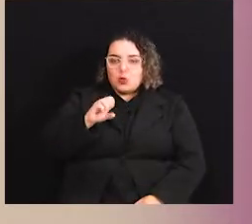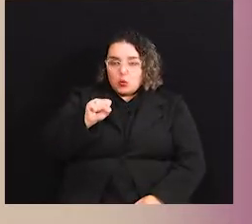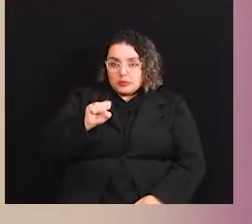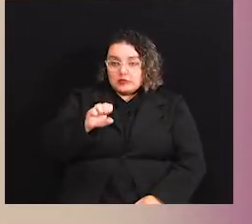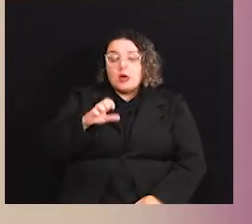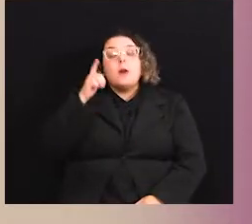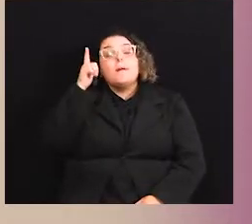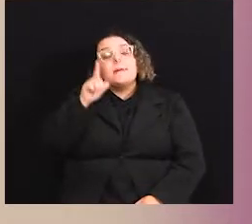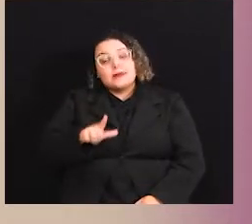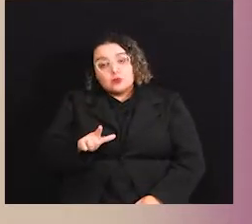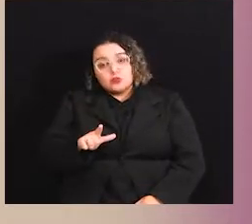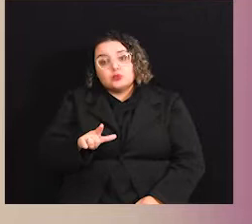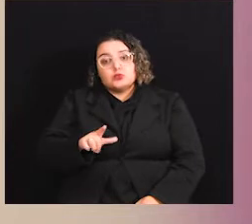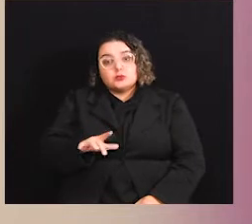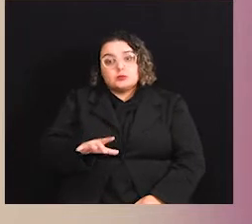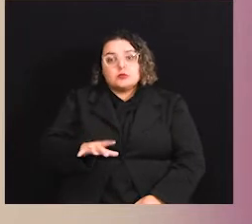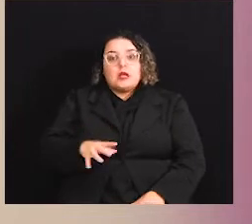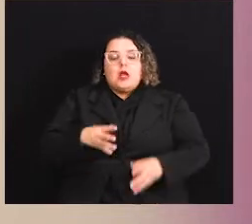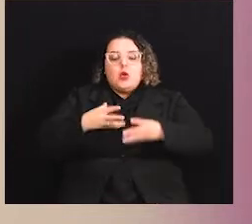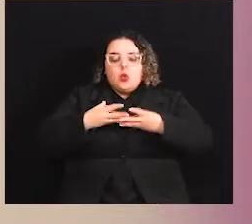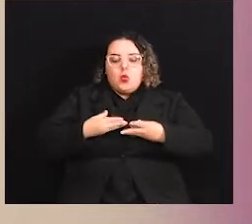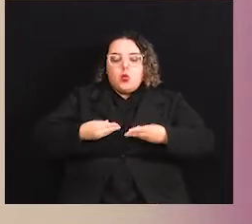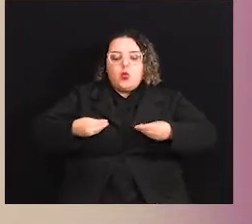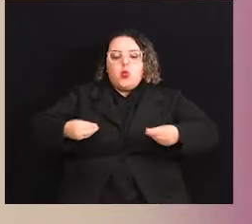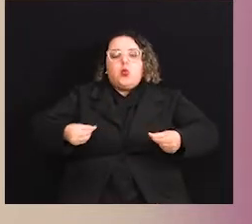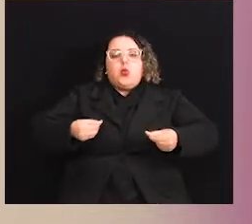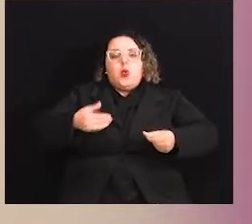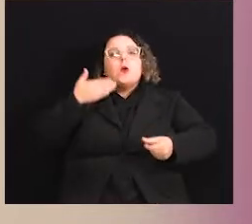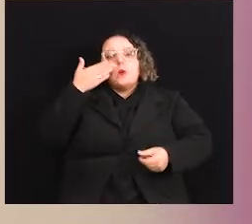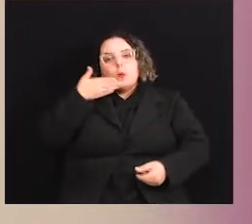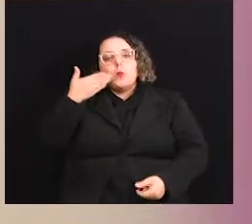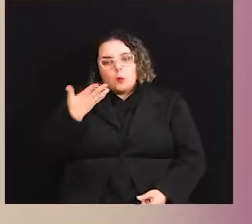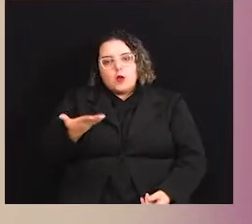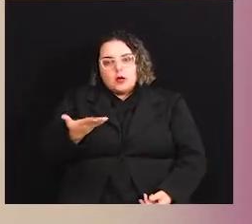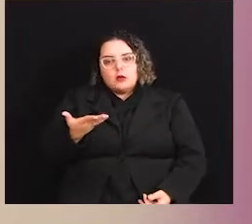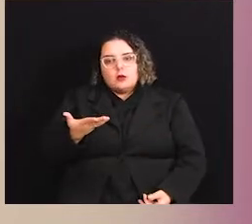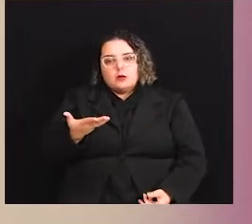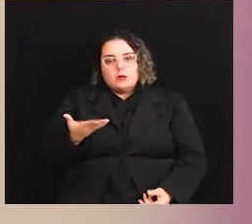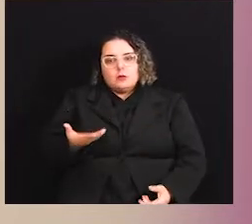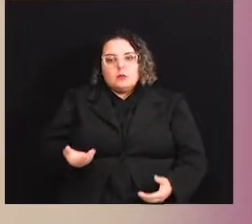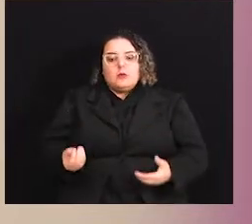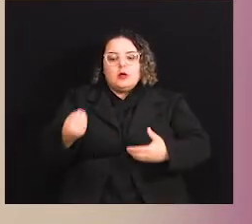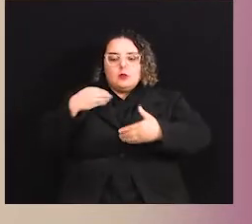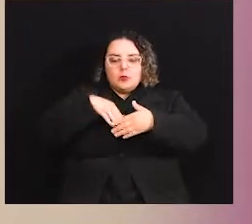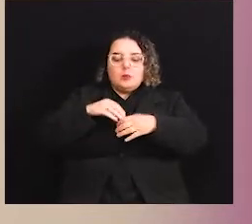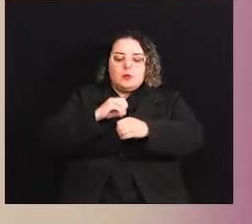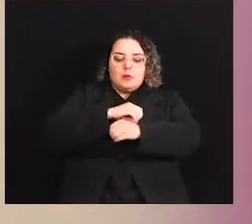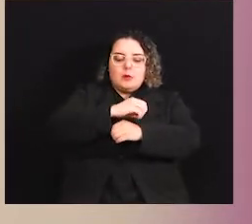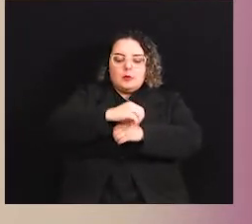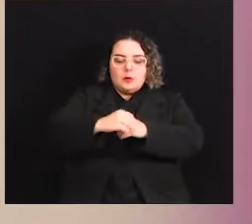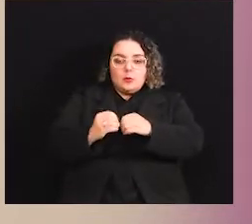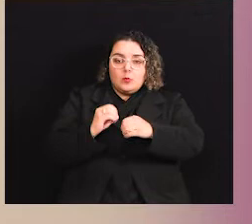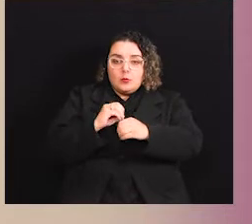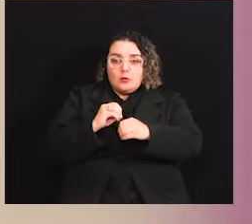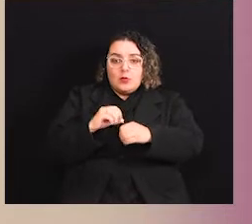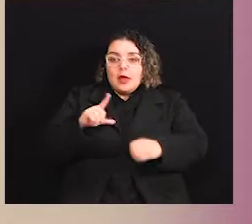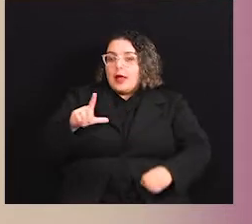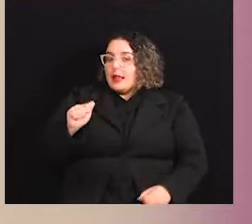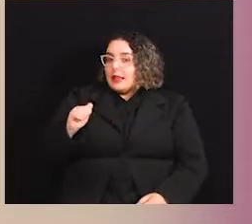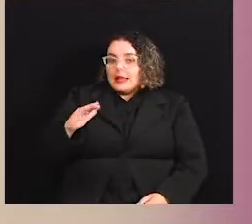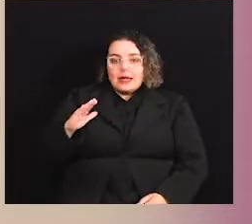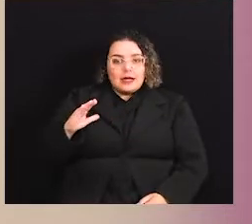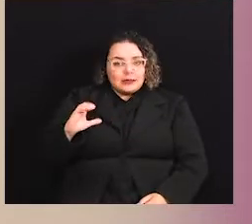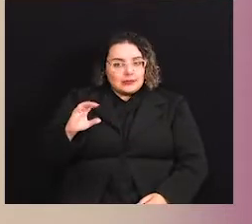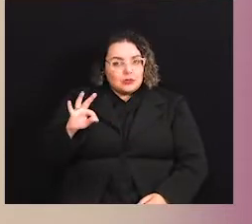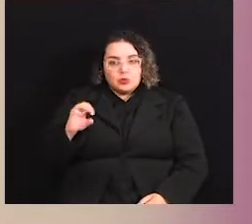eu conseguir absorver esse açúcar, para eu conseguir ter-o disponível para entrar na minha célula, a lactose não entra. Ela